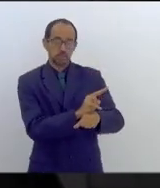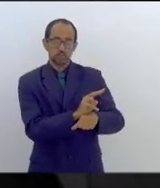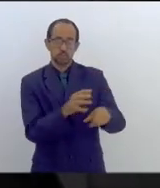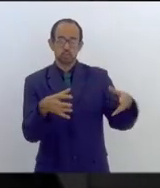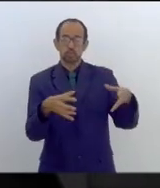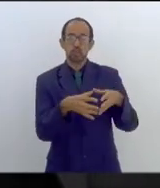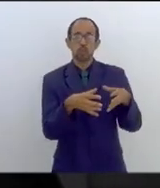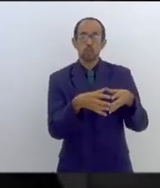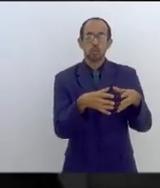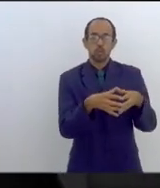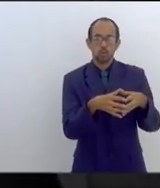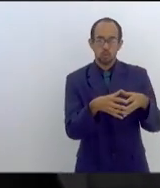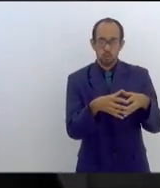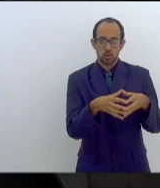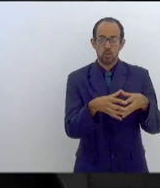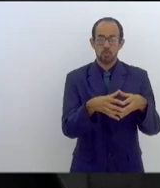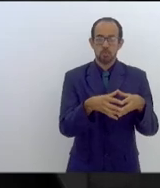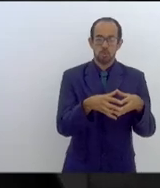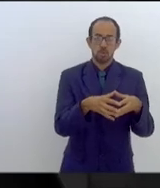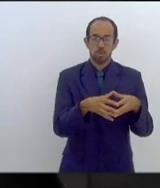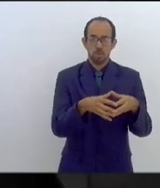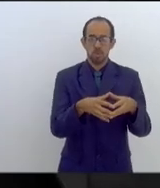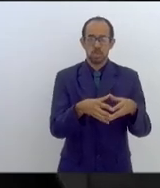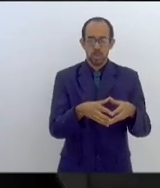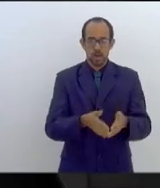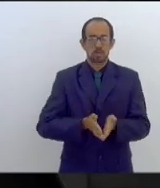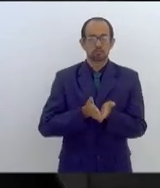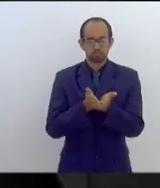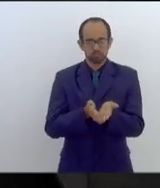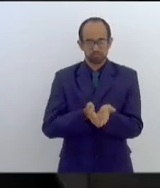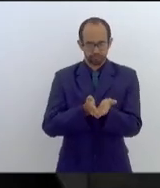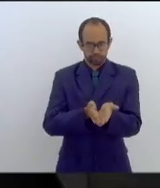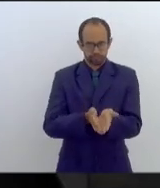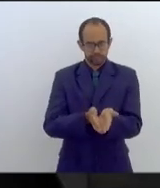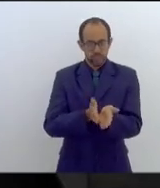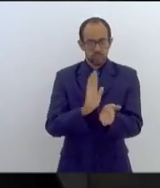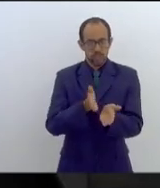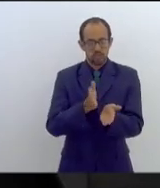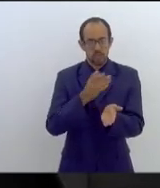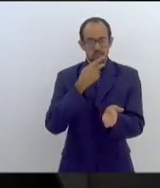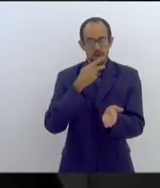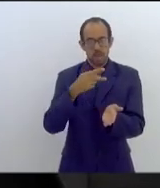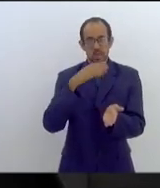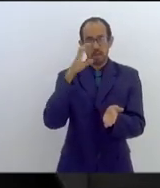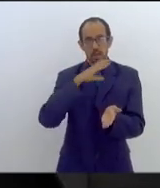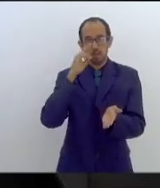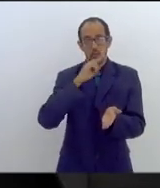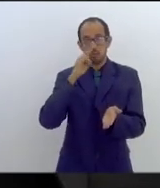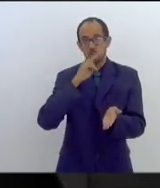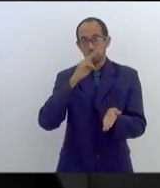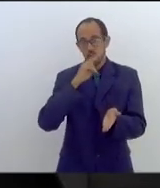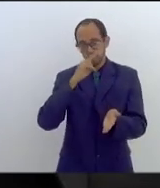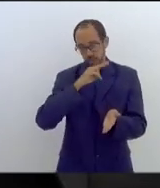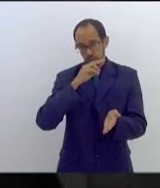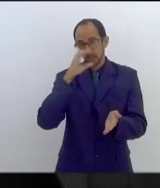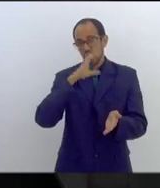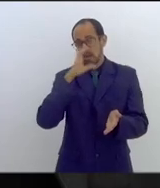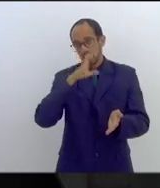Flávio preside, há muito tempo vem debatendo não só a emergência, a urgência, como